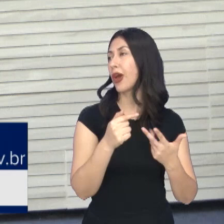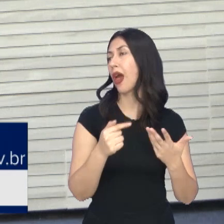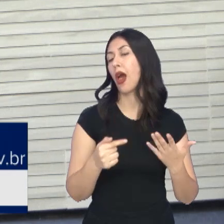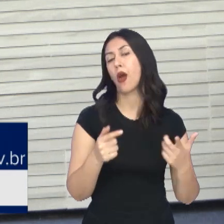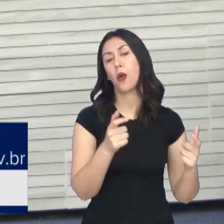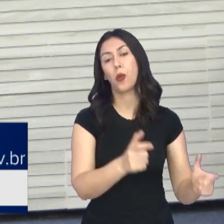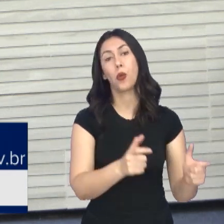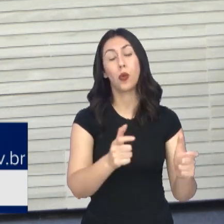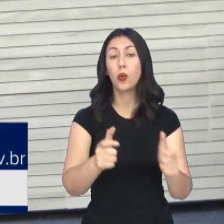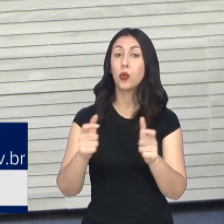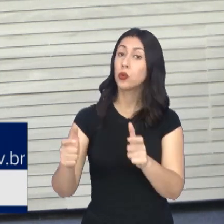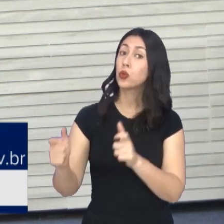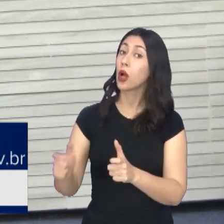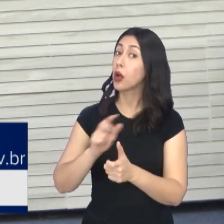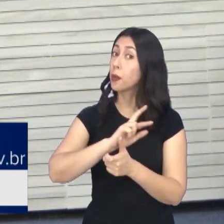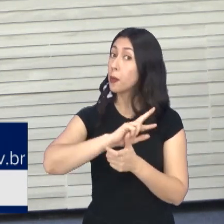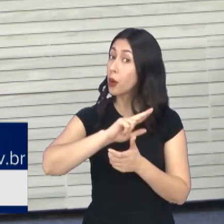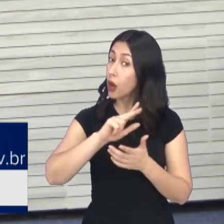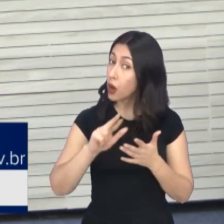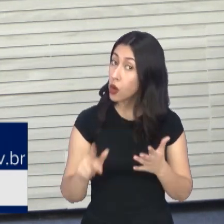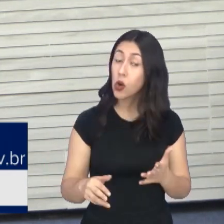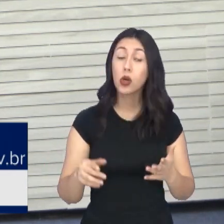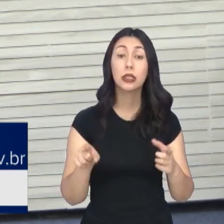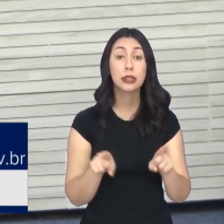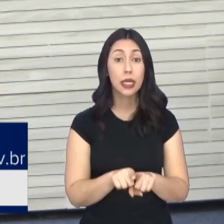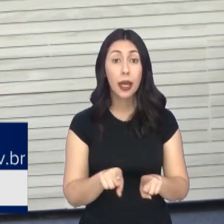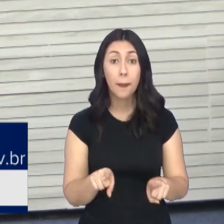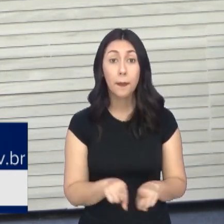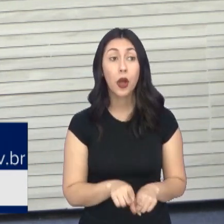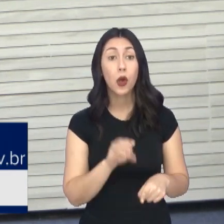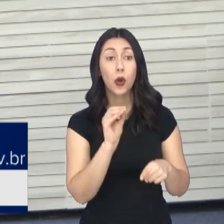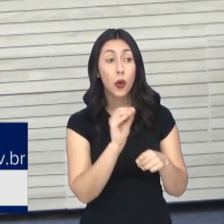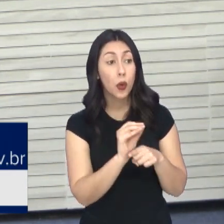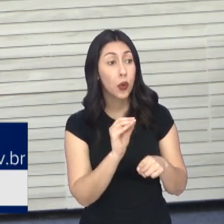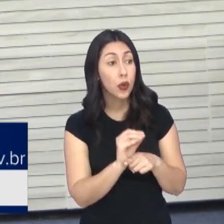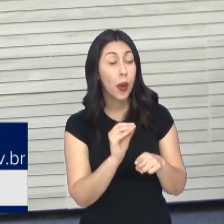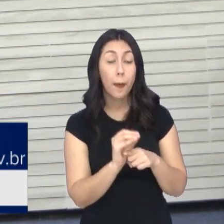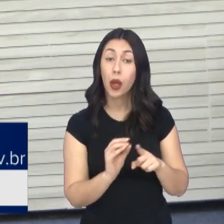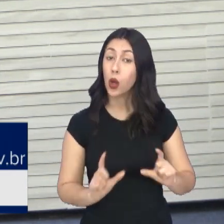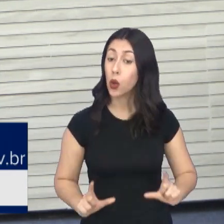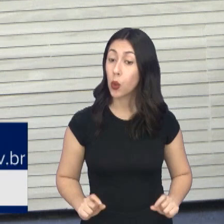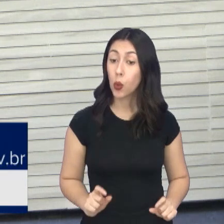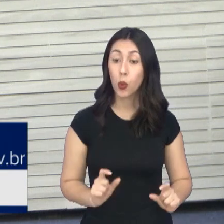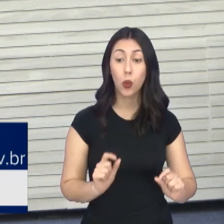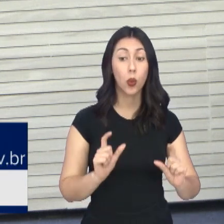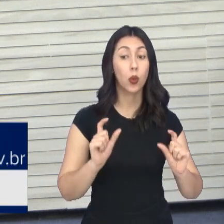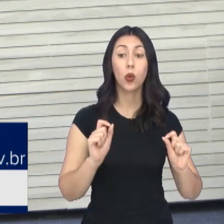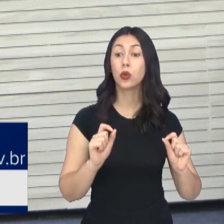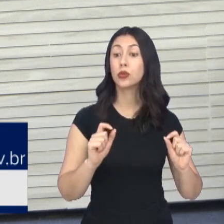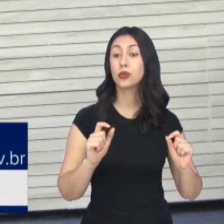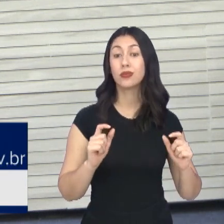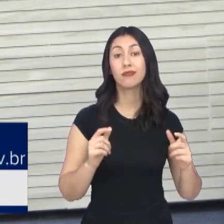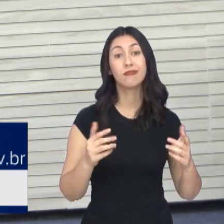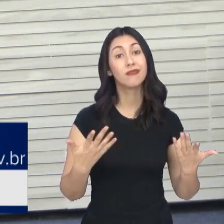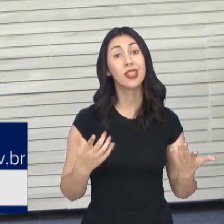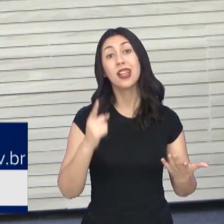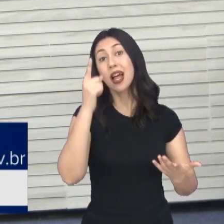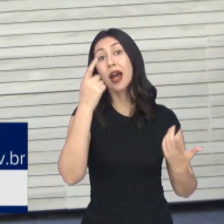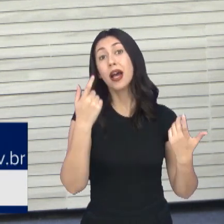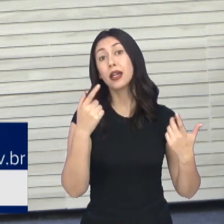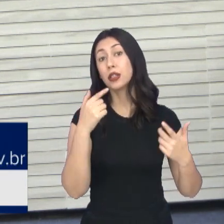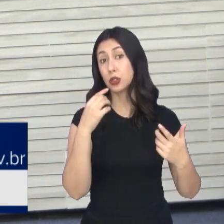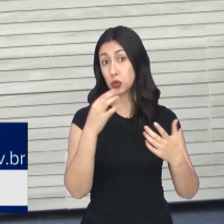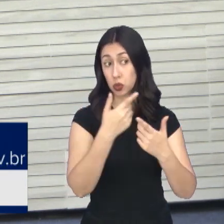3, várias coisas, questão do tratamento oncológico no Pio 12. O que tem na Norte hoje é trabalho do